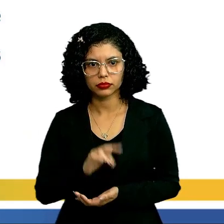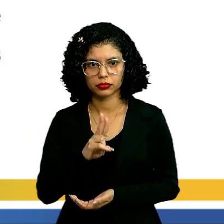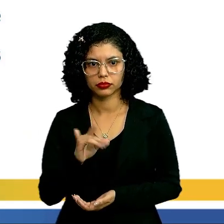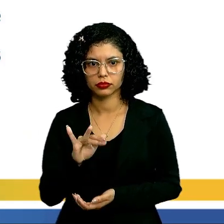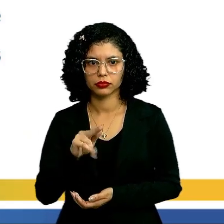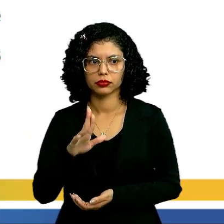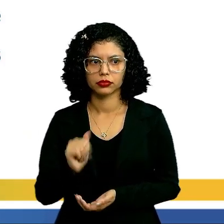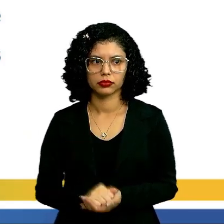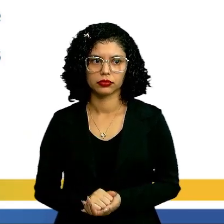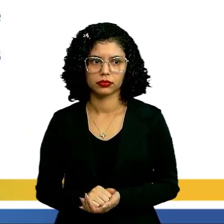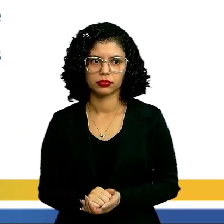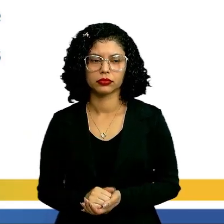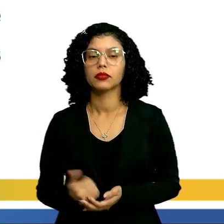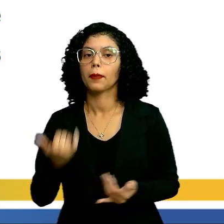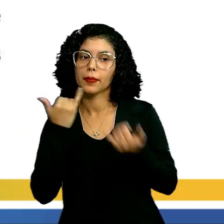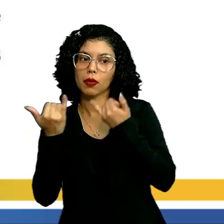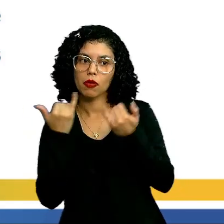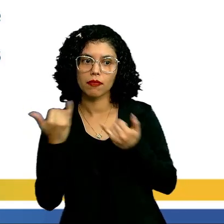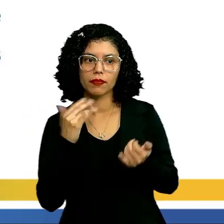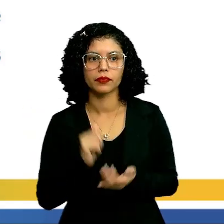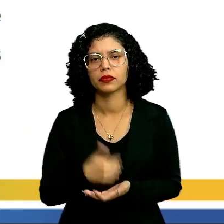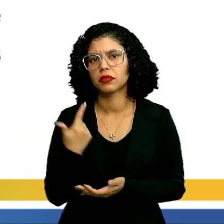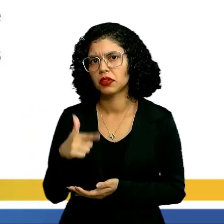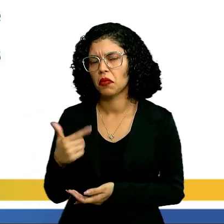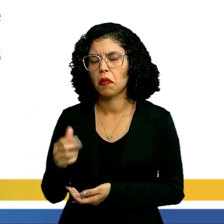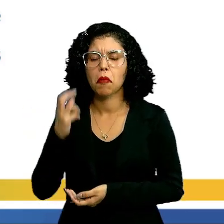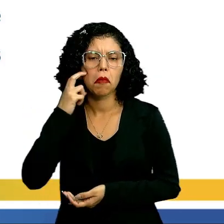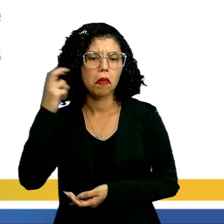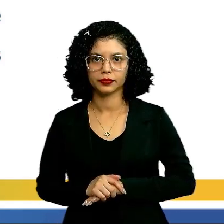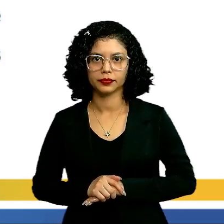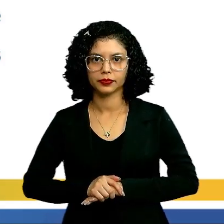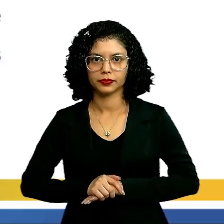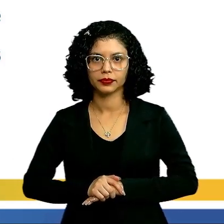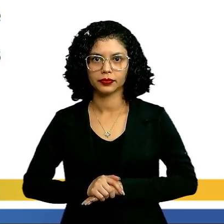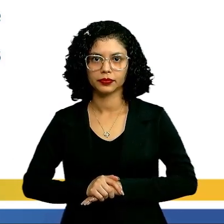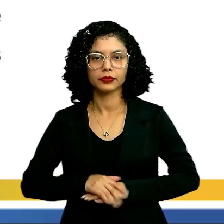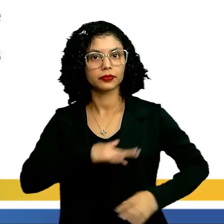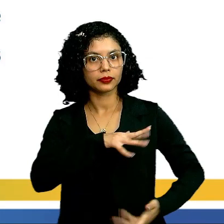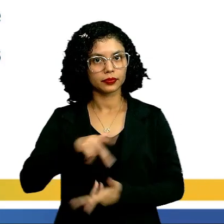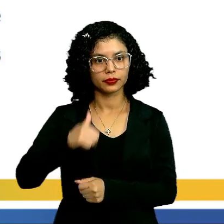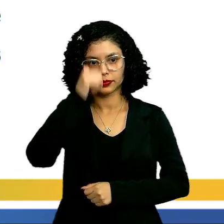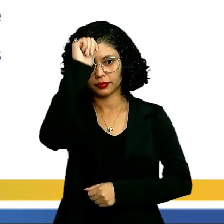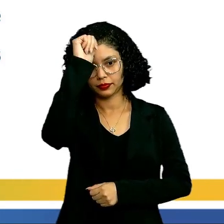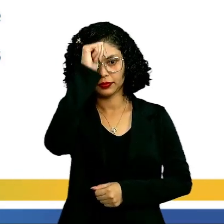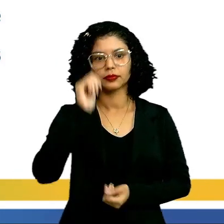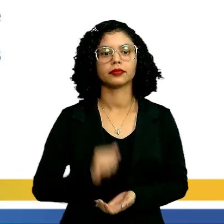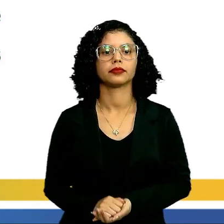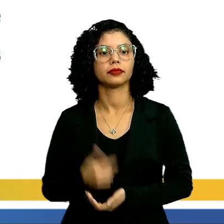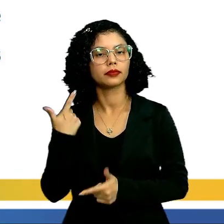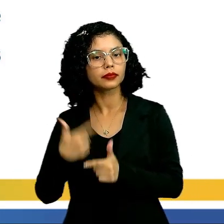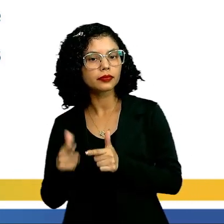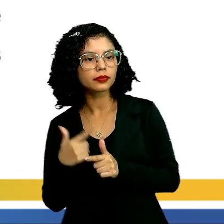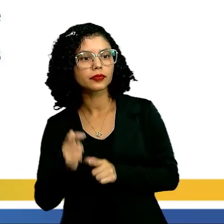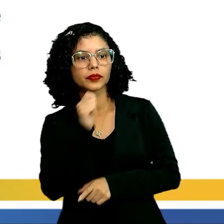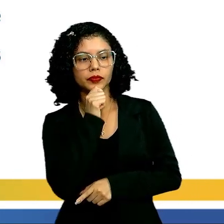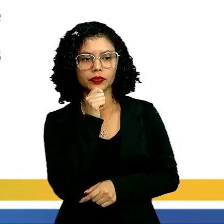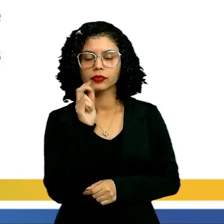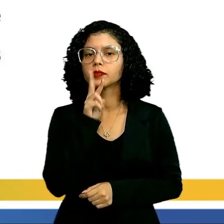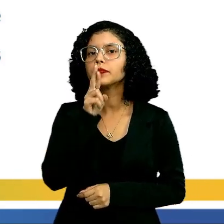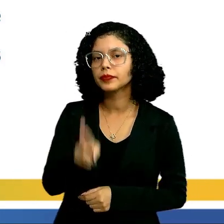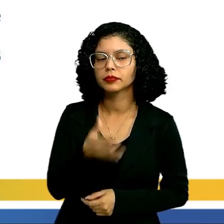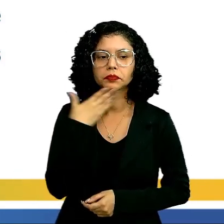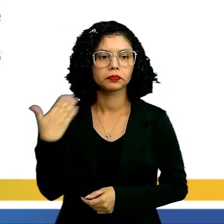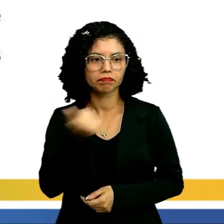reality show são programas vazios, sem cultura. No mundo árabe, esse problema já